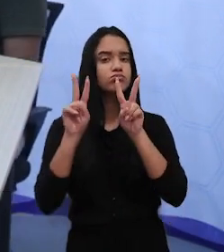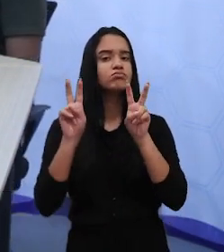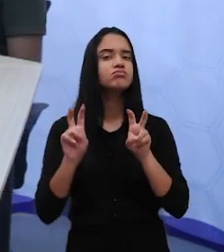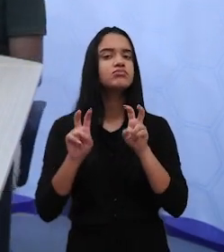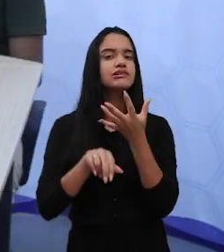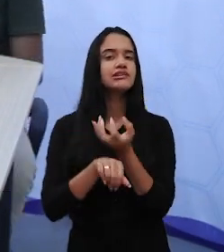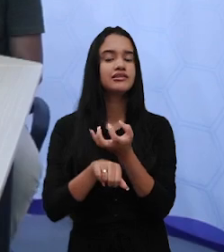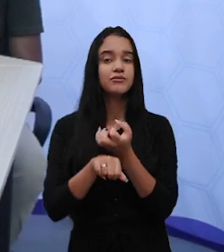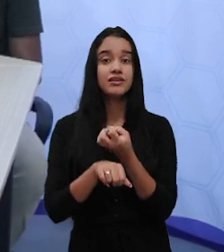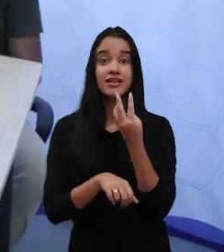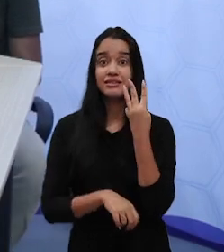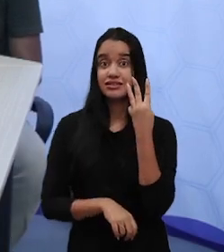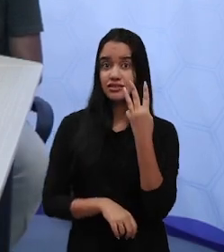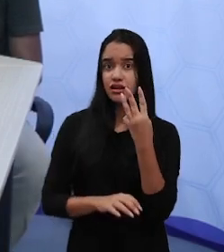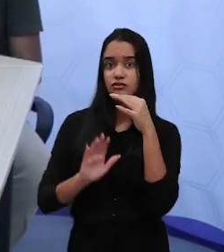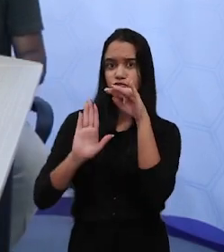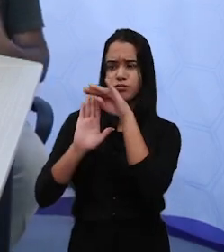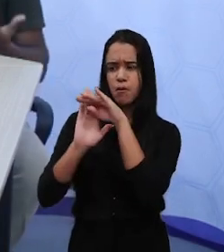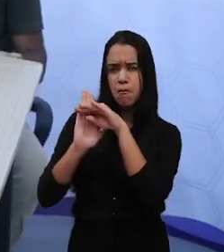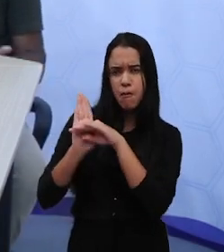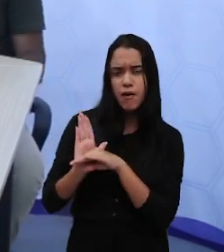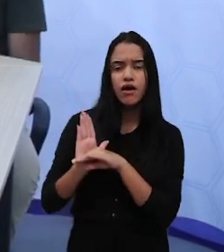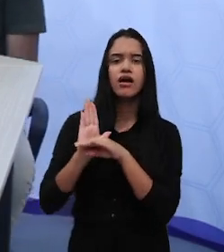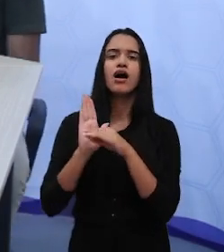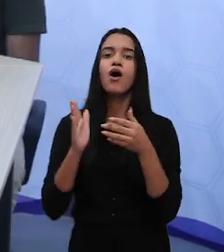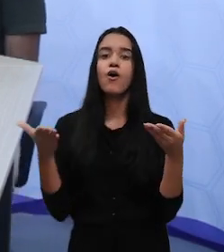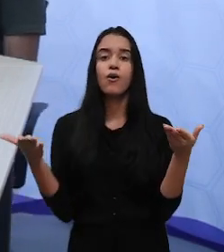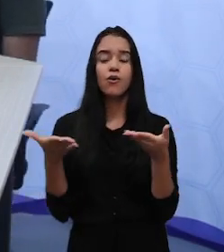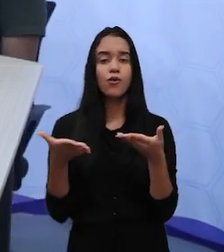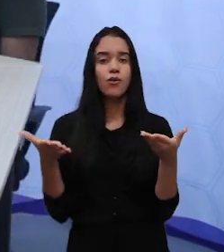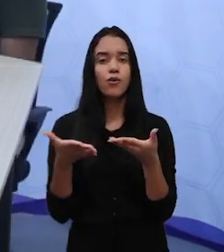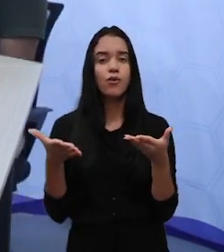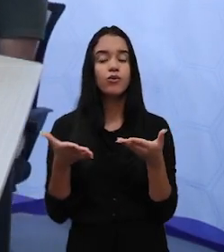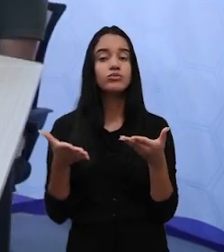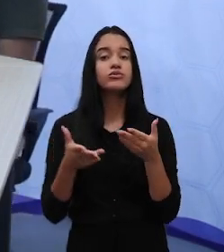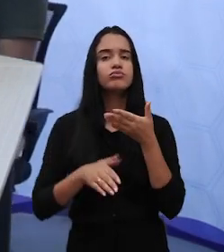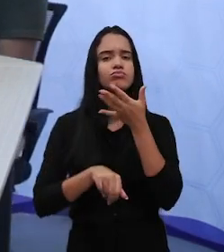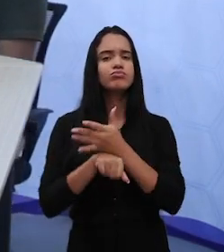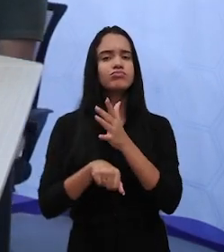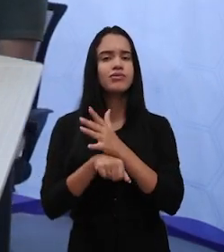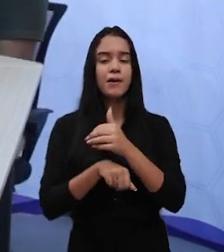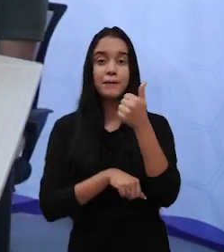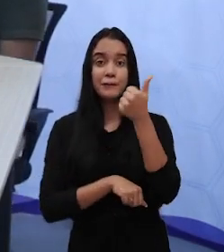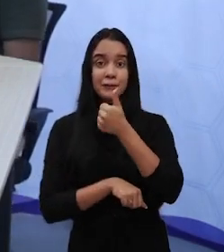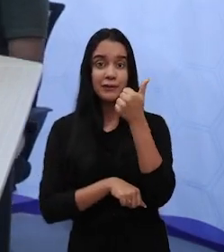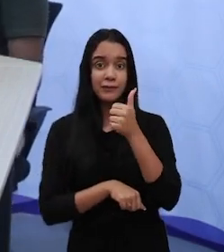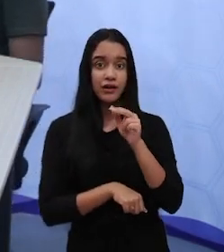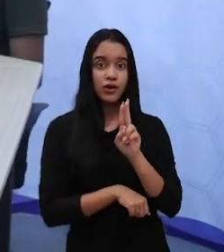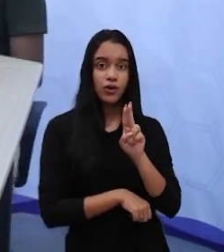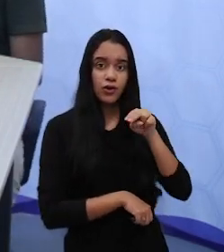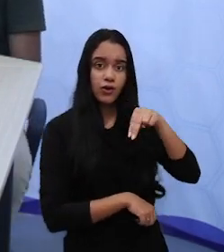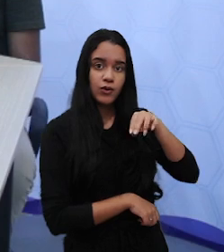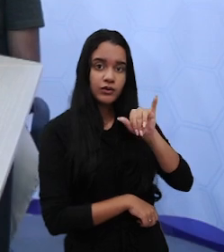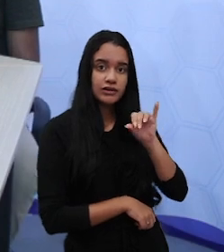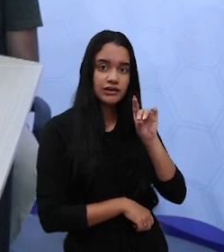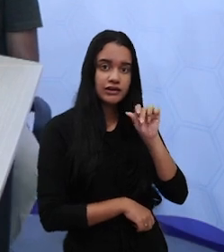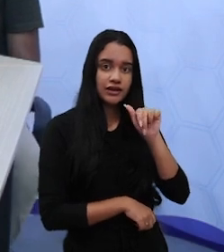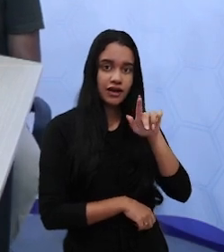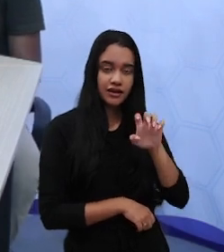composta de 3 unidades, E hoje iremos trabalhar a primeira delas,